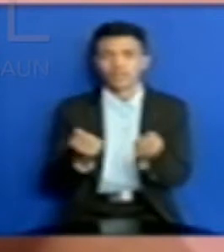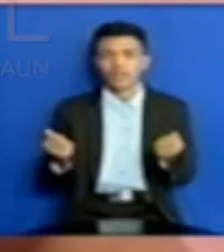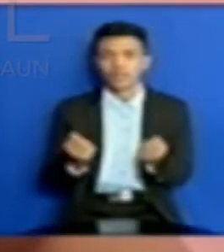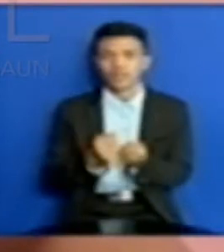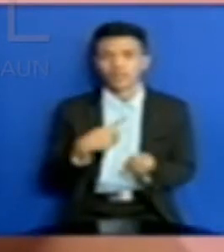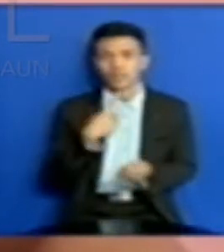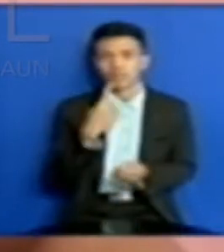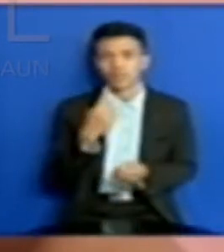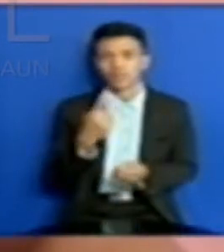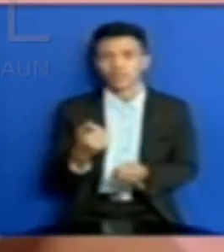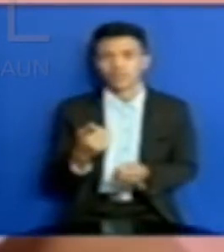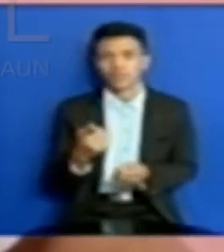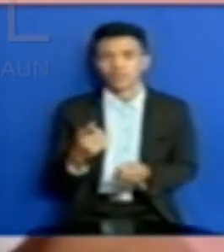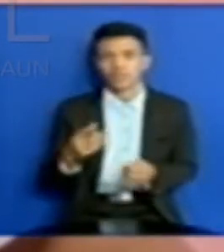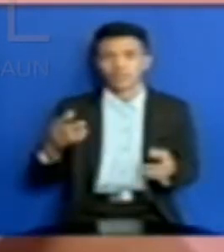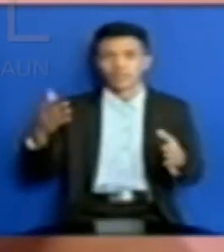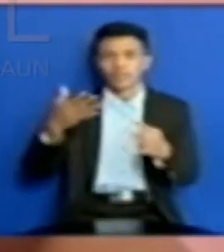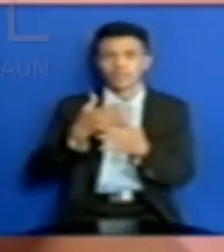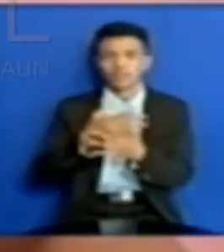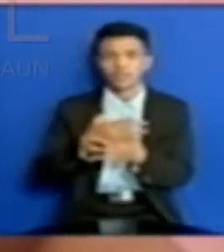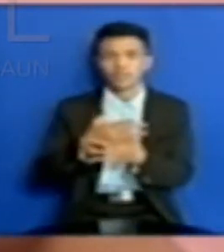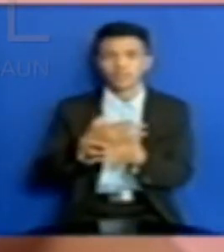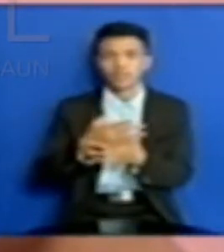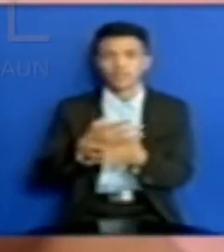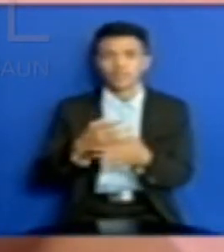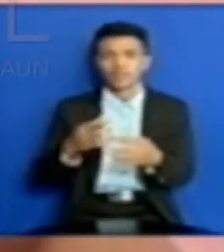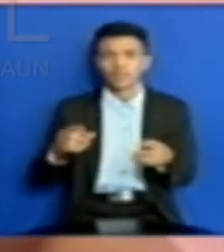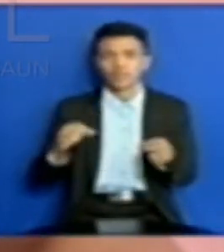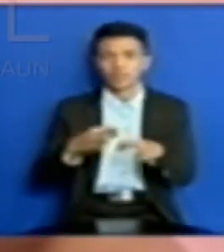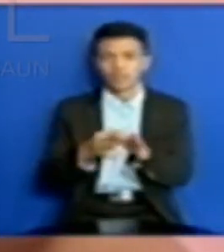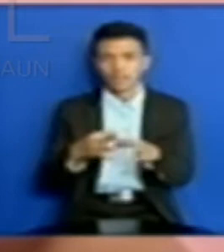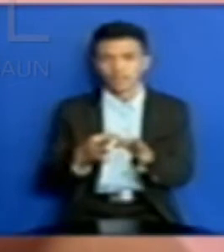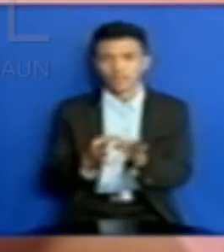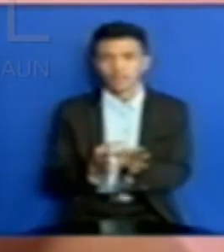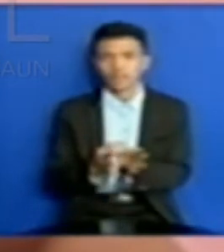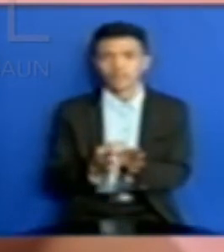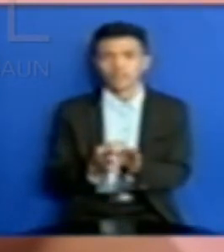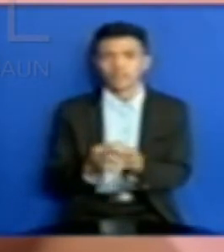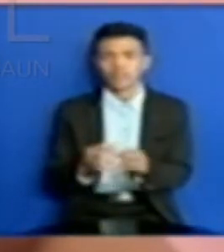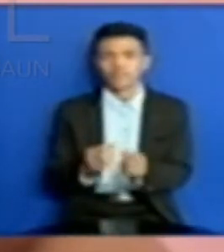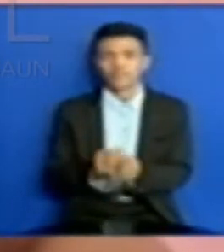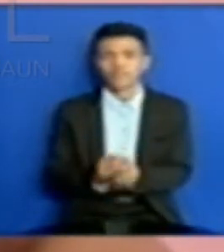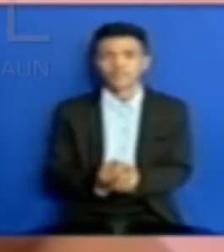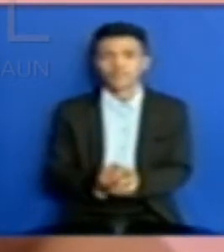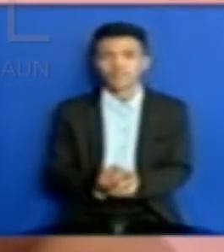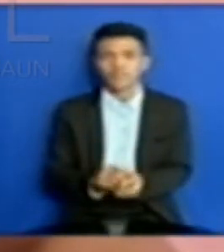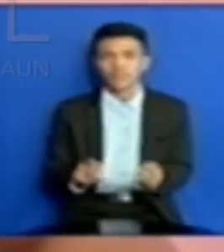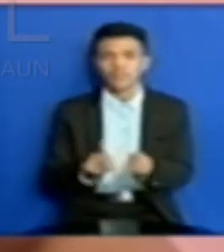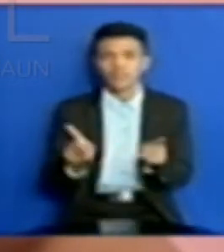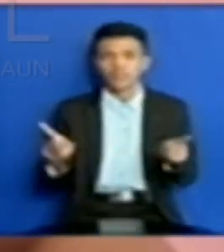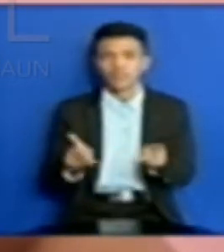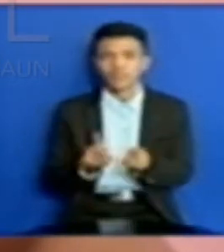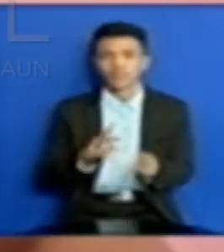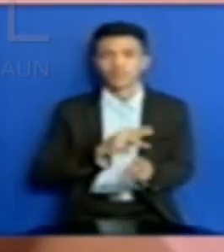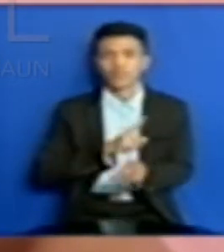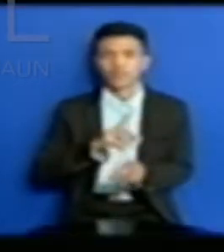otete katak aldeia Rua maka gora dalam tamona pakote 44 maka aldeia Soikili, posto administrativo de Lauten,